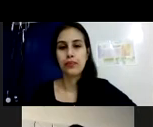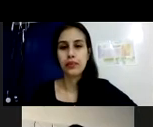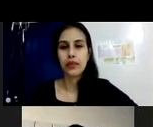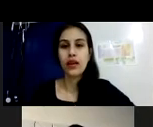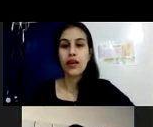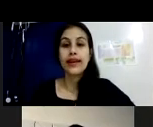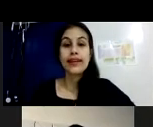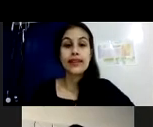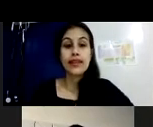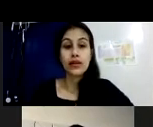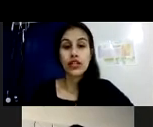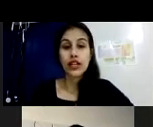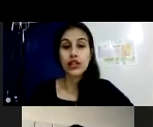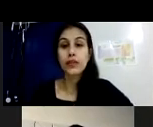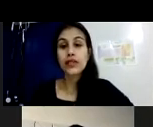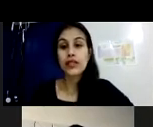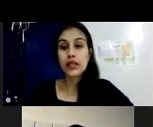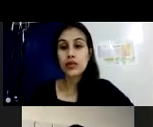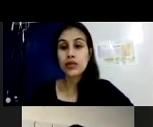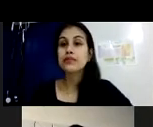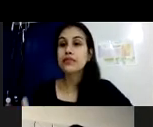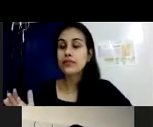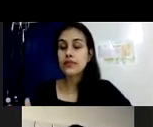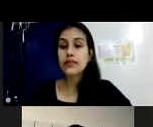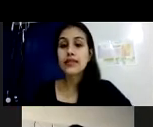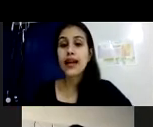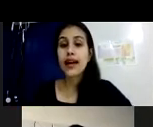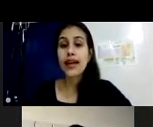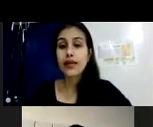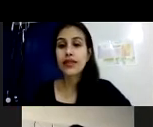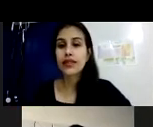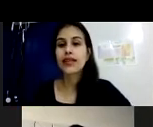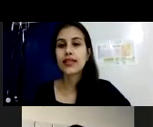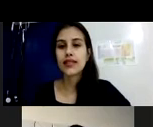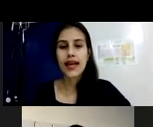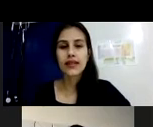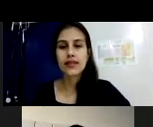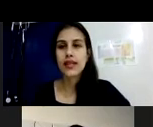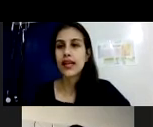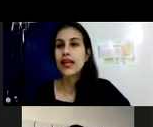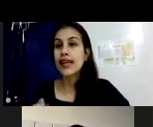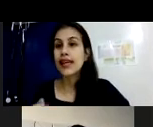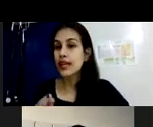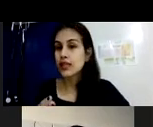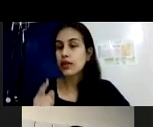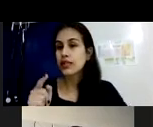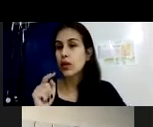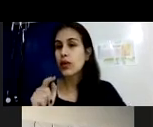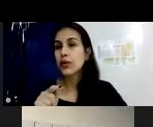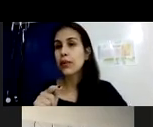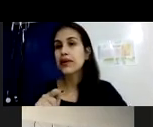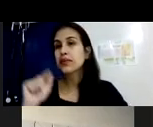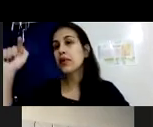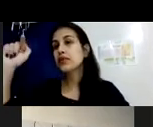óbito. Então, gente, eu preciso tentar evitar essas quedas. E esse pode ser